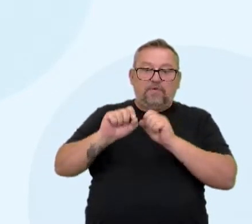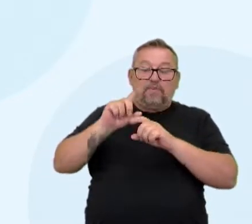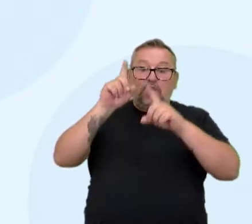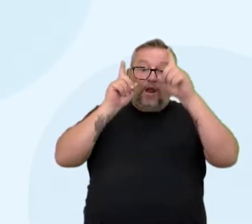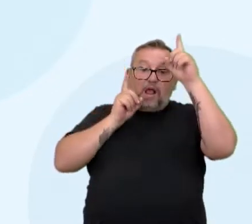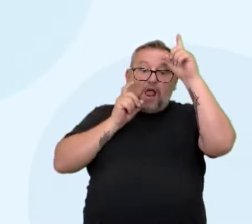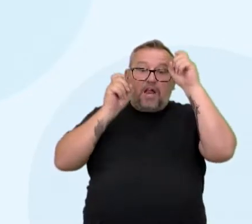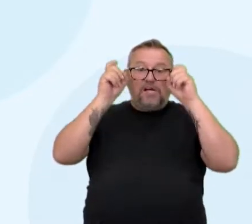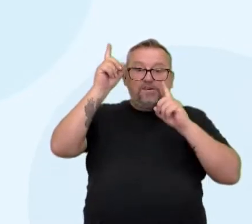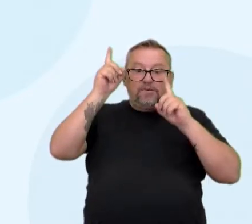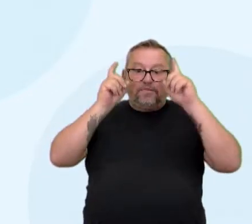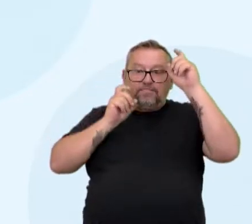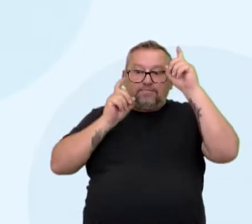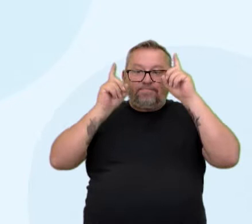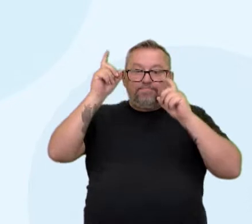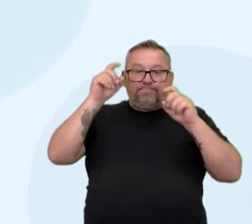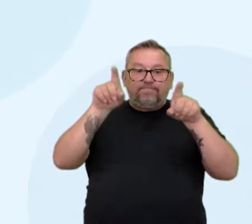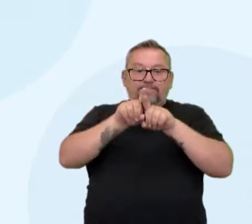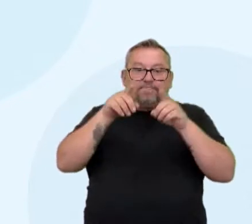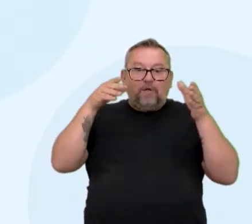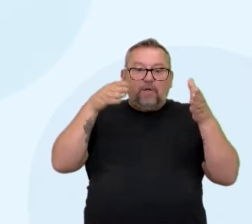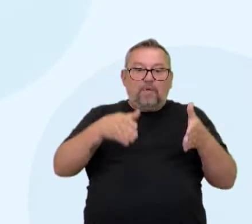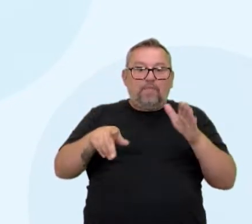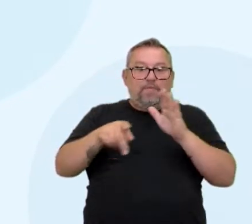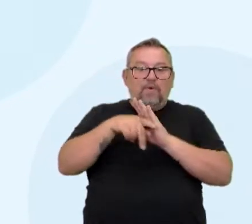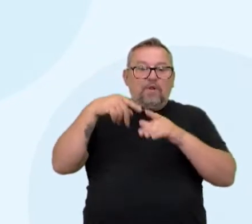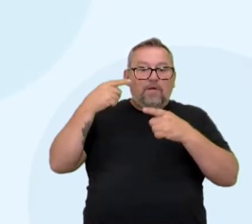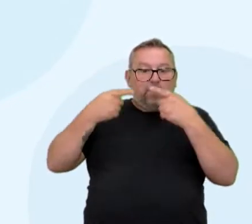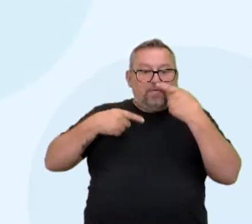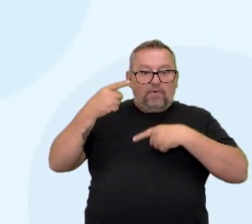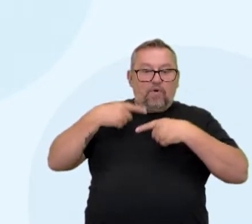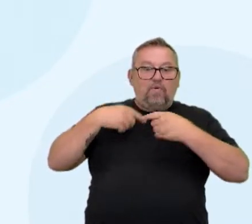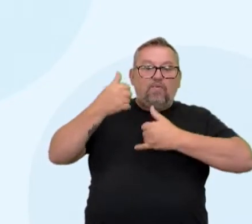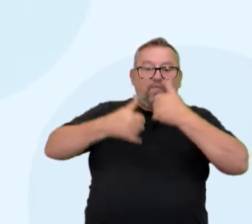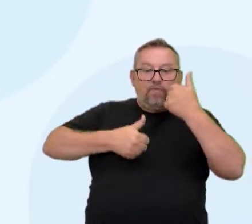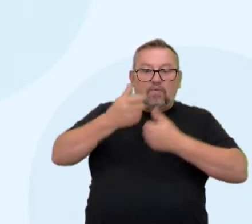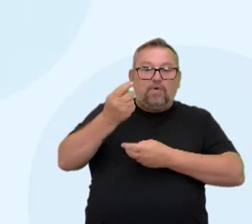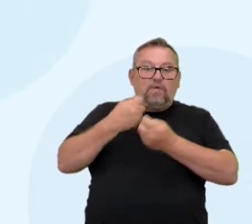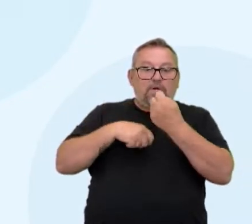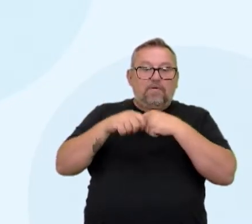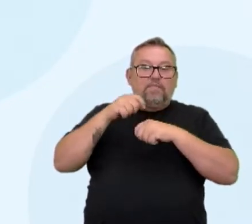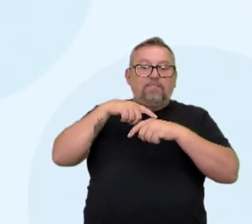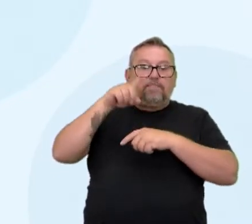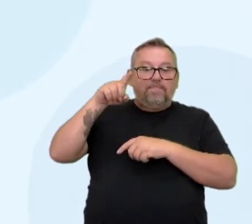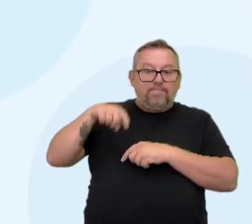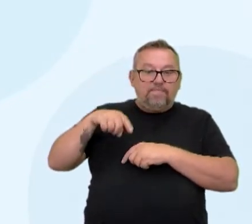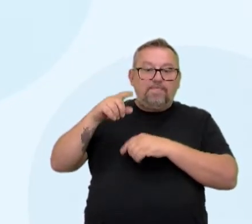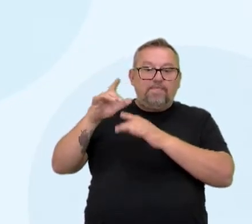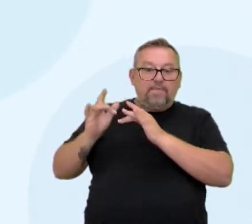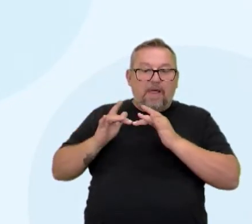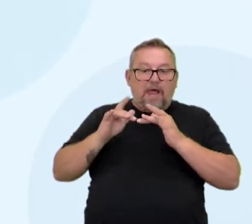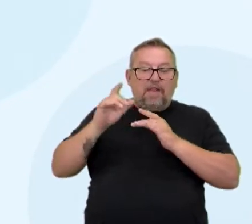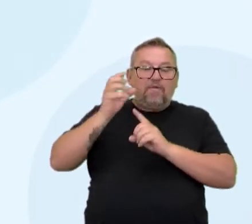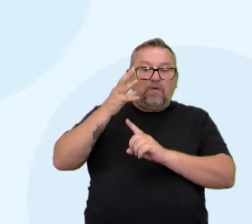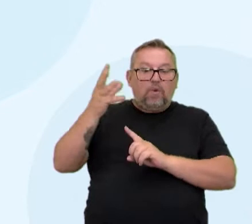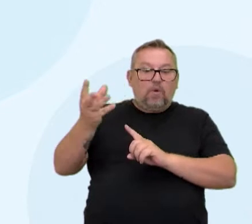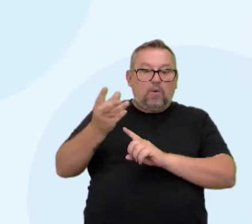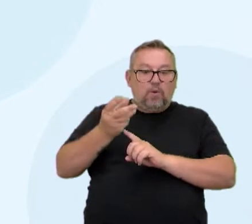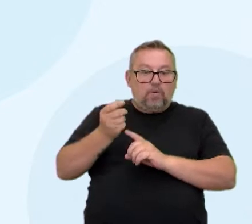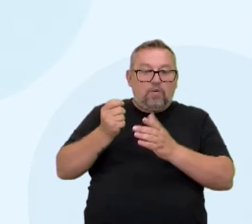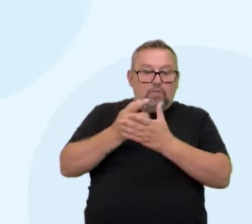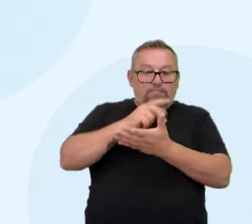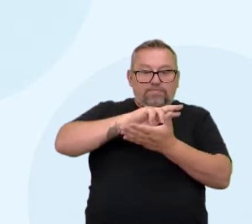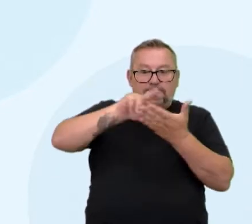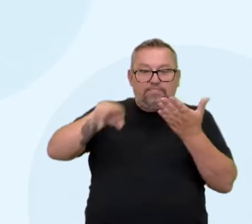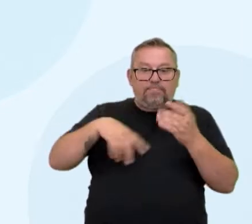seguindo o estilo de caricaturas. Podem abordar temas como política, futebol, economia, ciência, relacionamentos, artes, consumo,